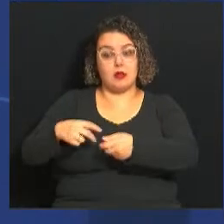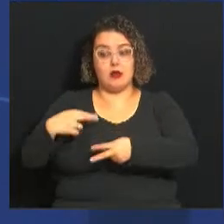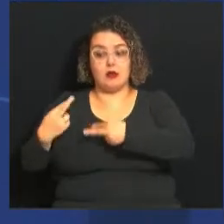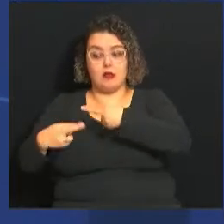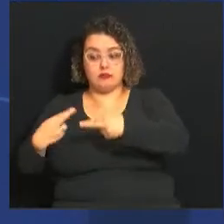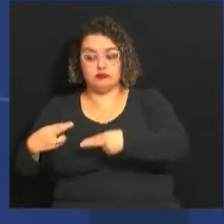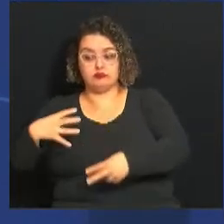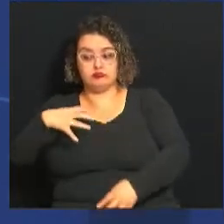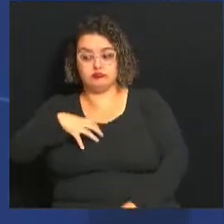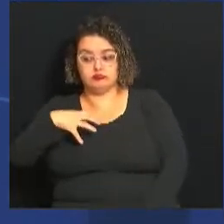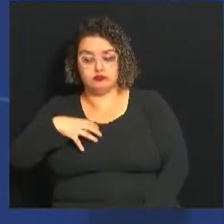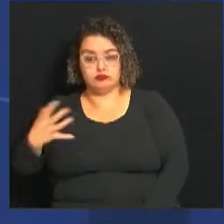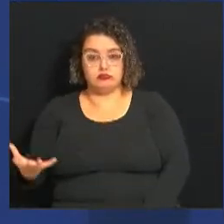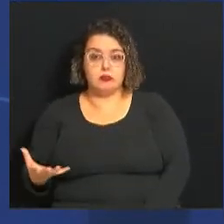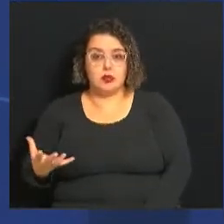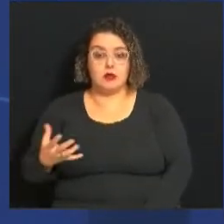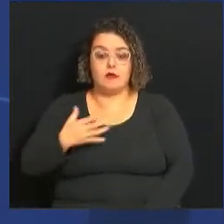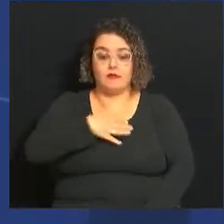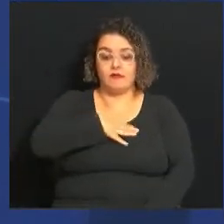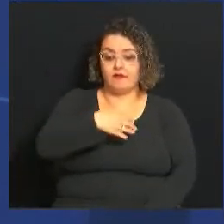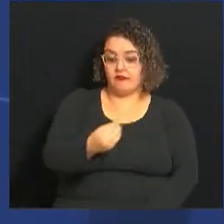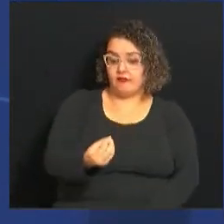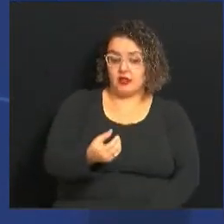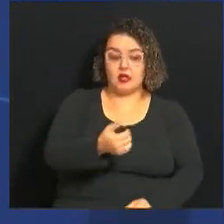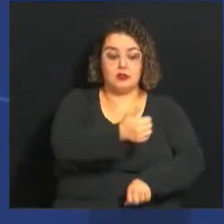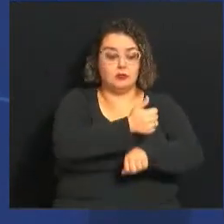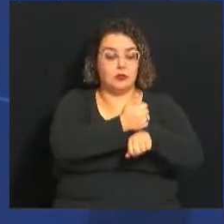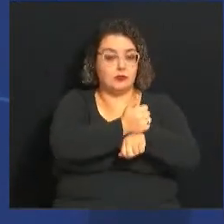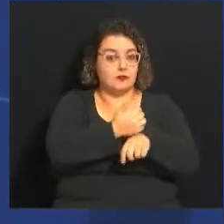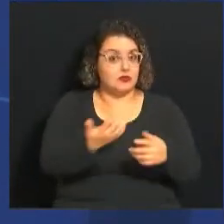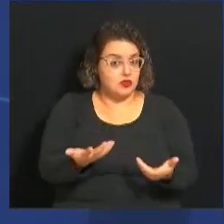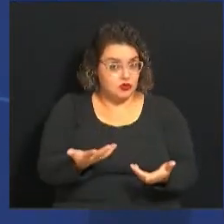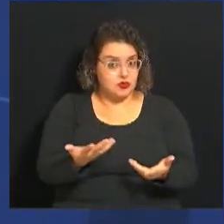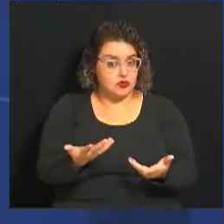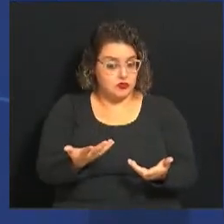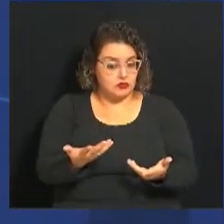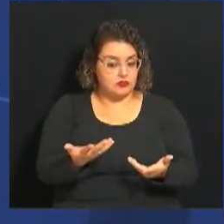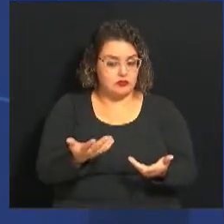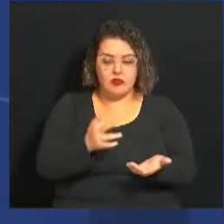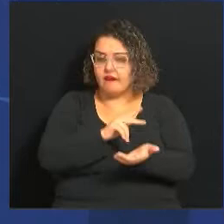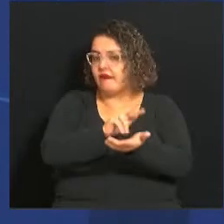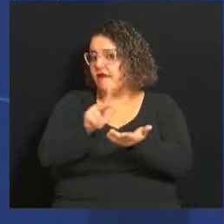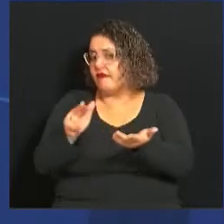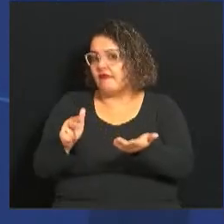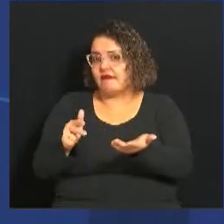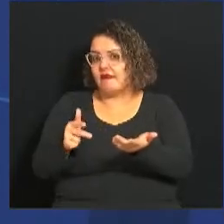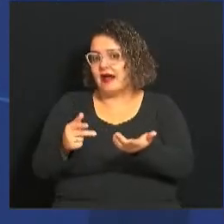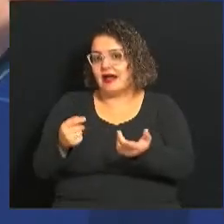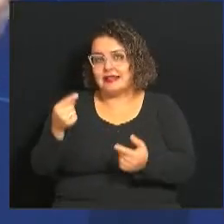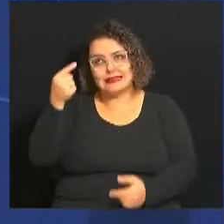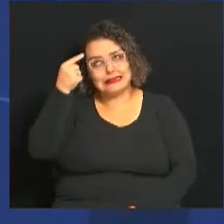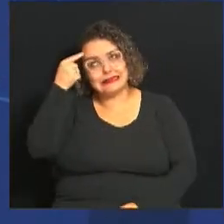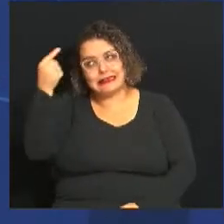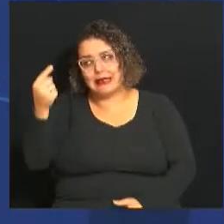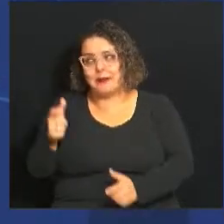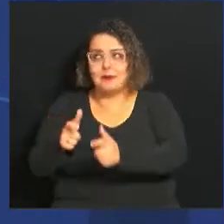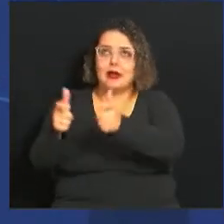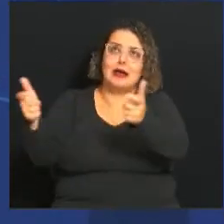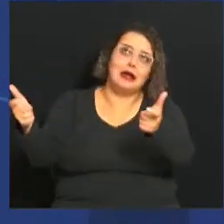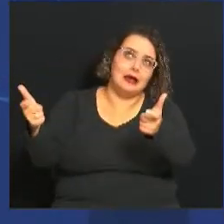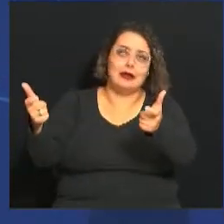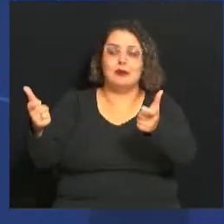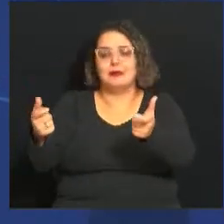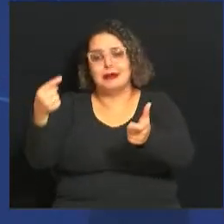com familiares, vida profissional. E há muitos estereótipos, né? Precisa ser isso, precisa